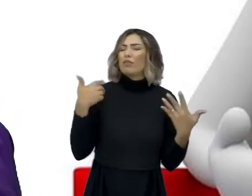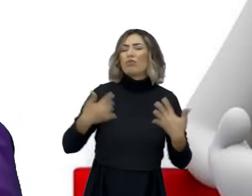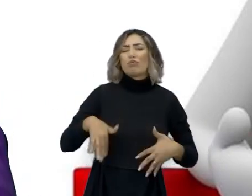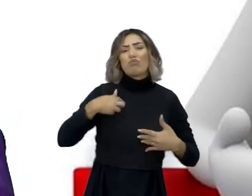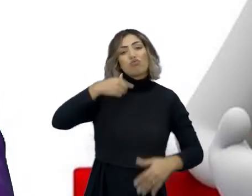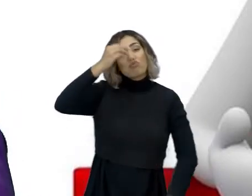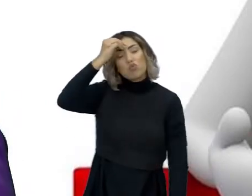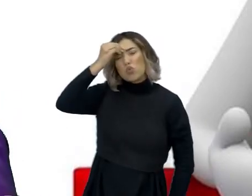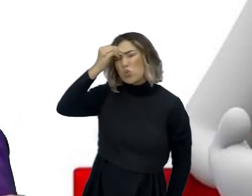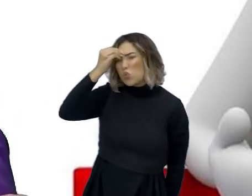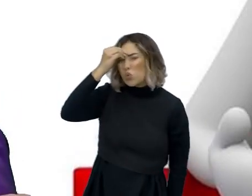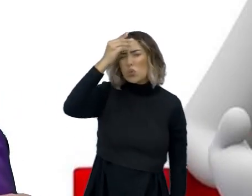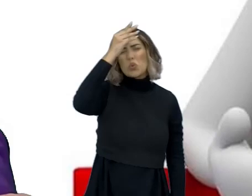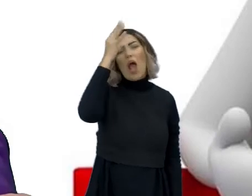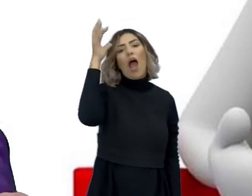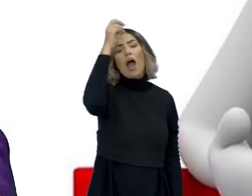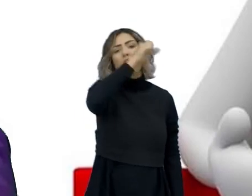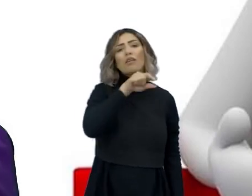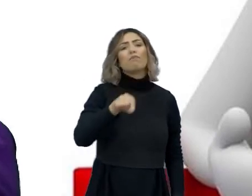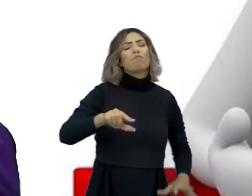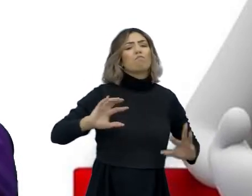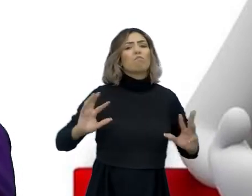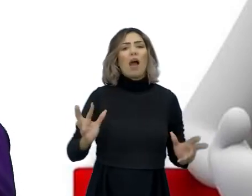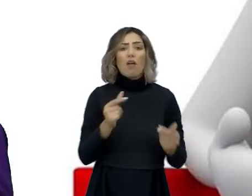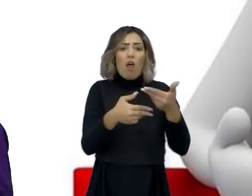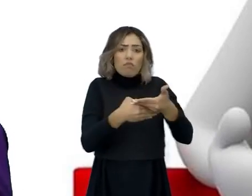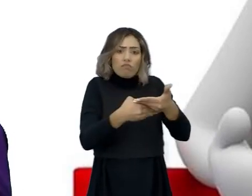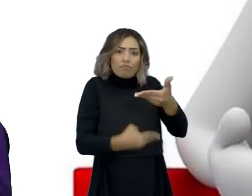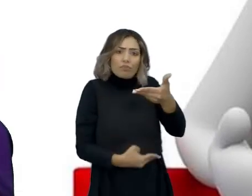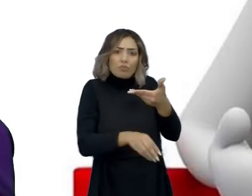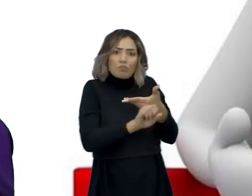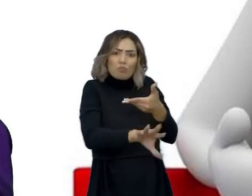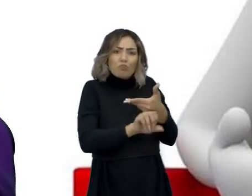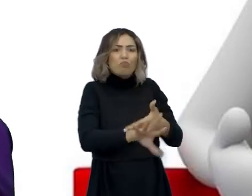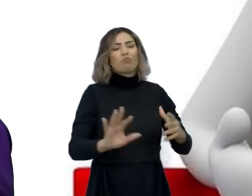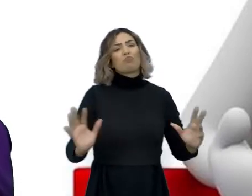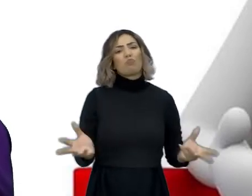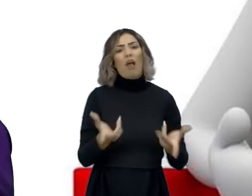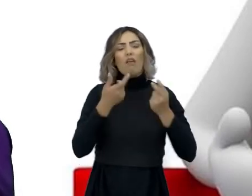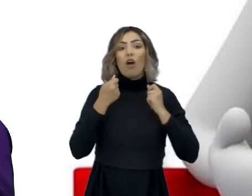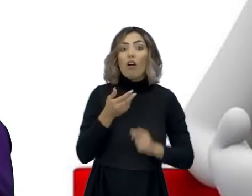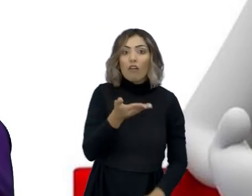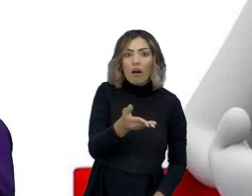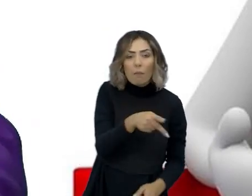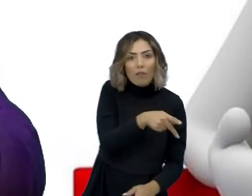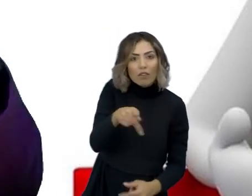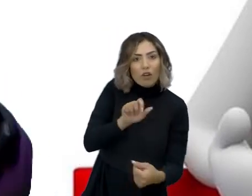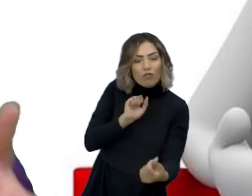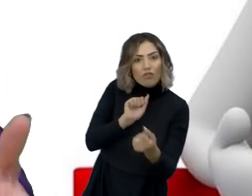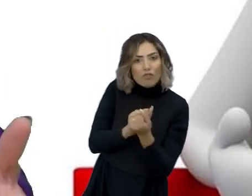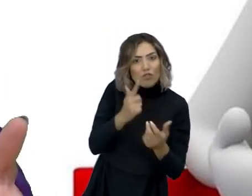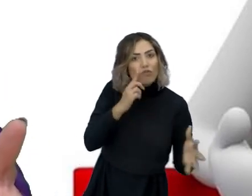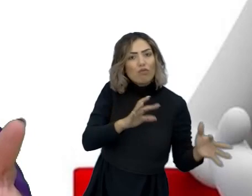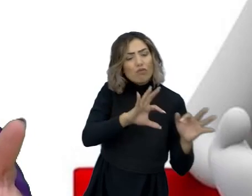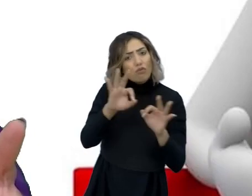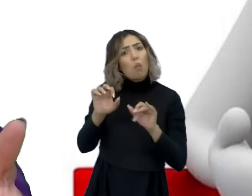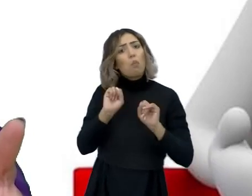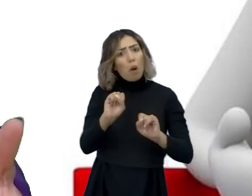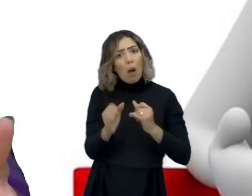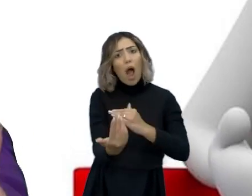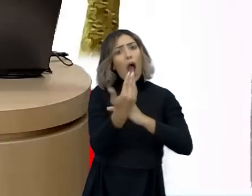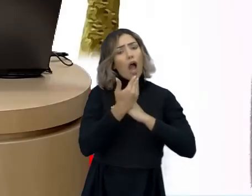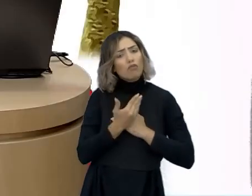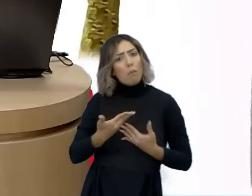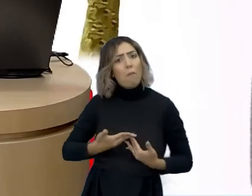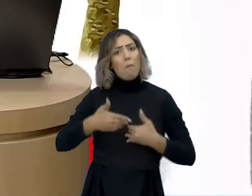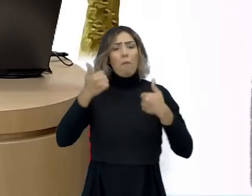eu achei a coisa mais linda essa unidade curricular, ela é muito bonita, tem várias coisas. Você, professor que nos acompanhou aqui, pode melhorar essas nossas propostas.